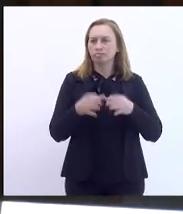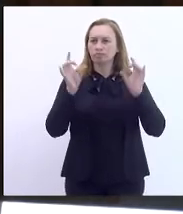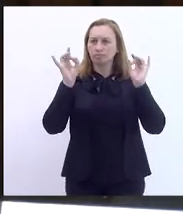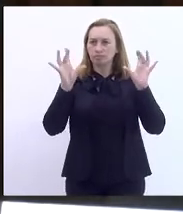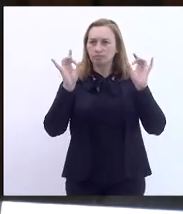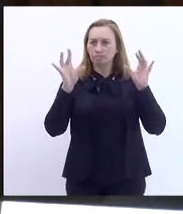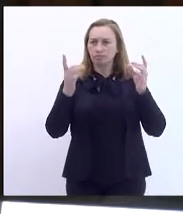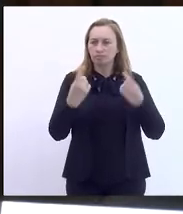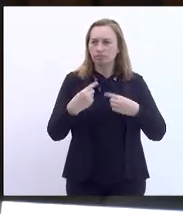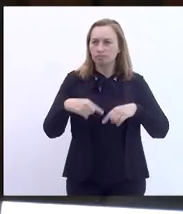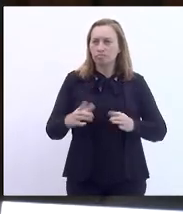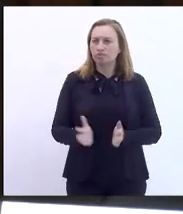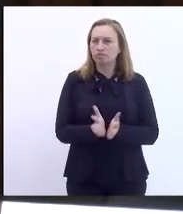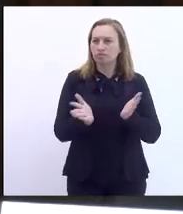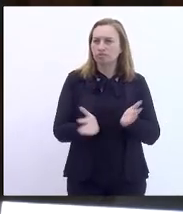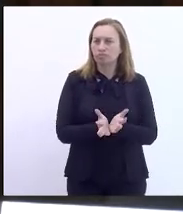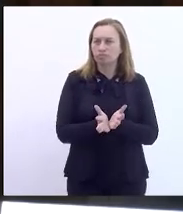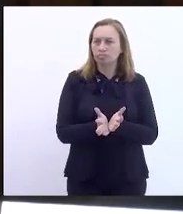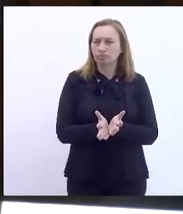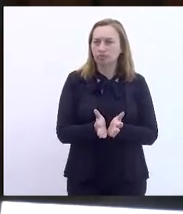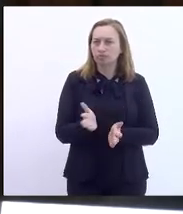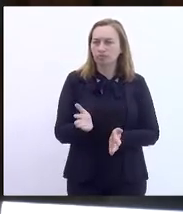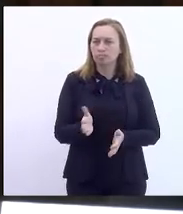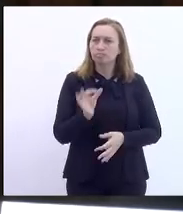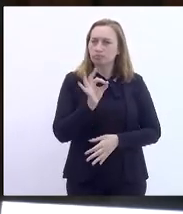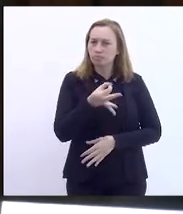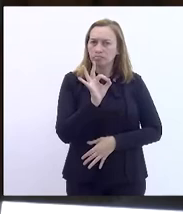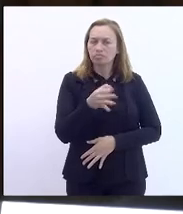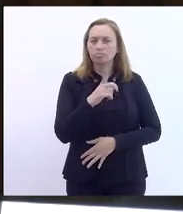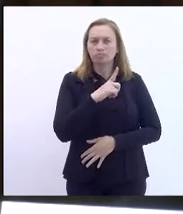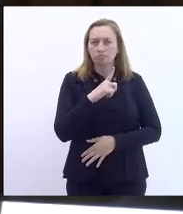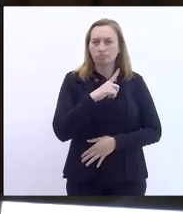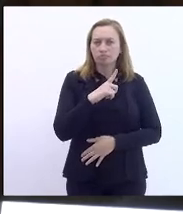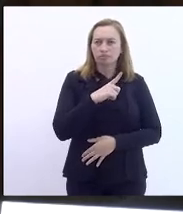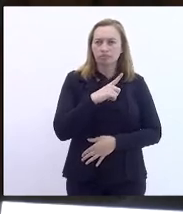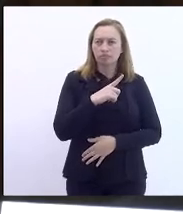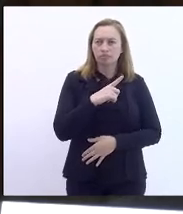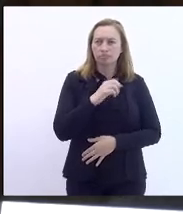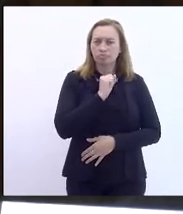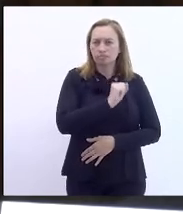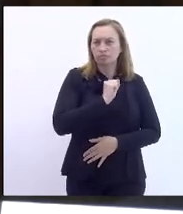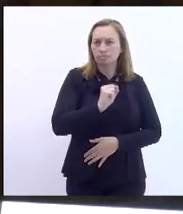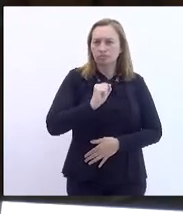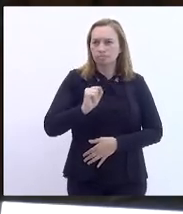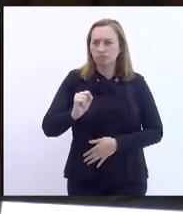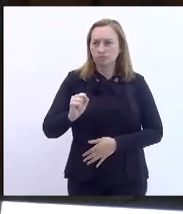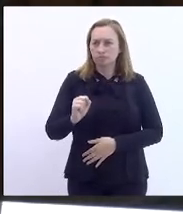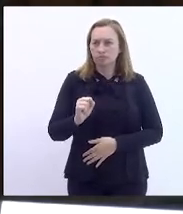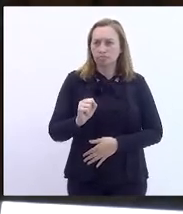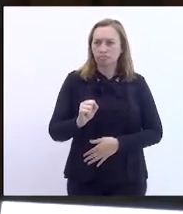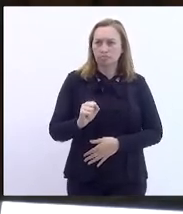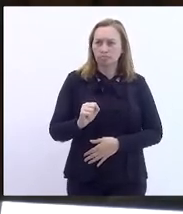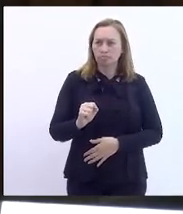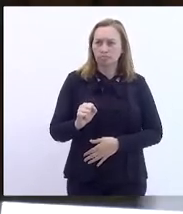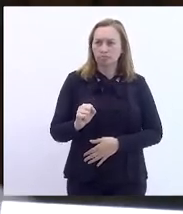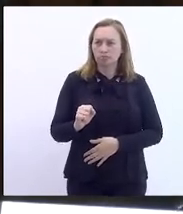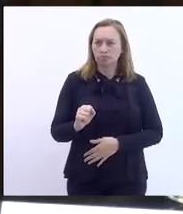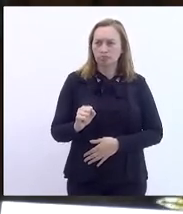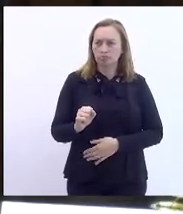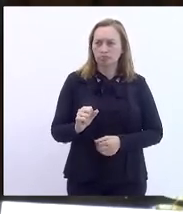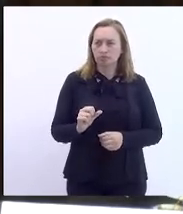de enfrentamento à miséria e combate à pobreza e eu tenho certeza que a está cenas são expressões